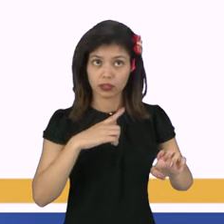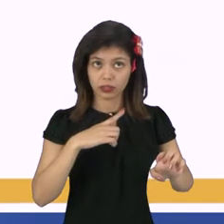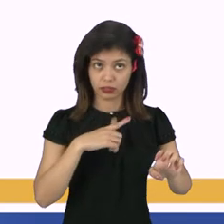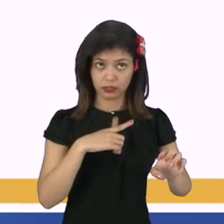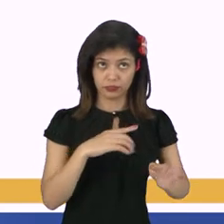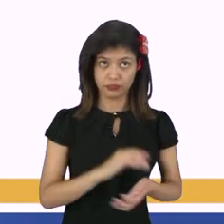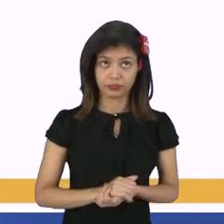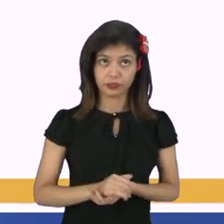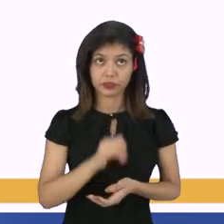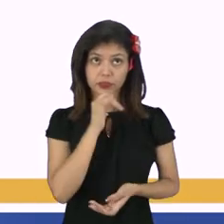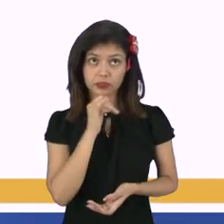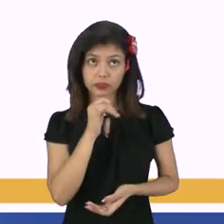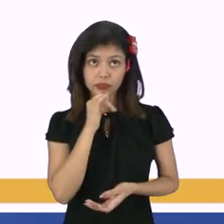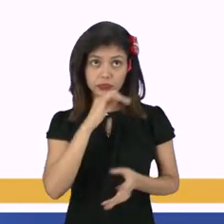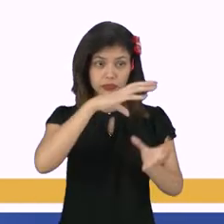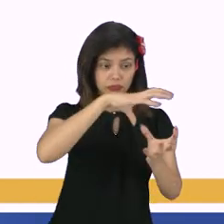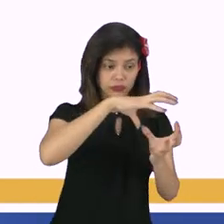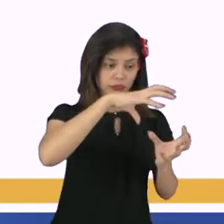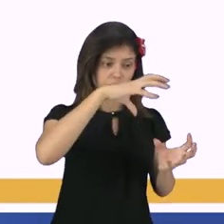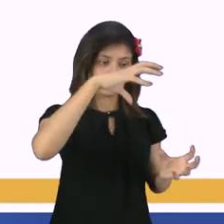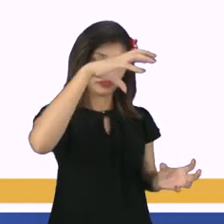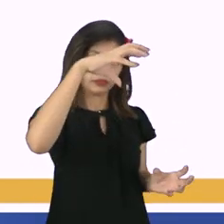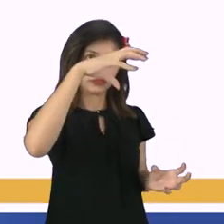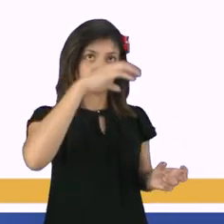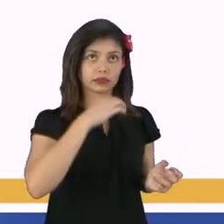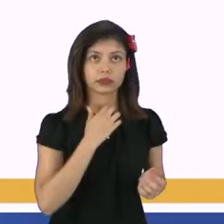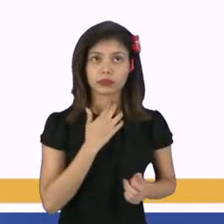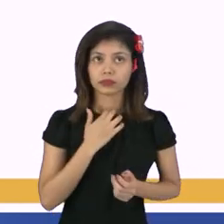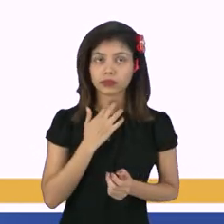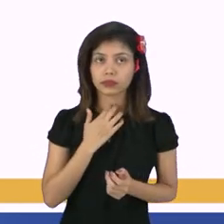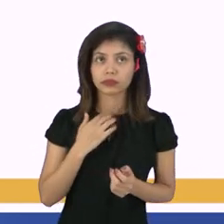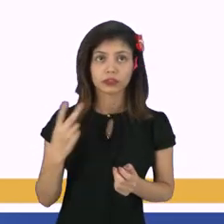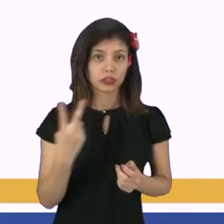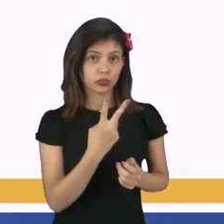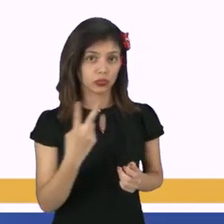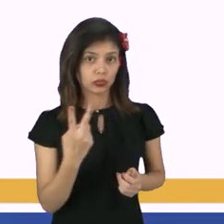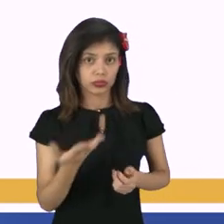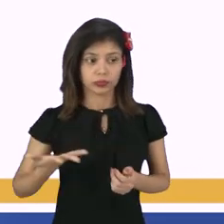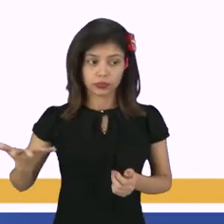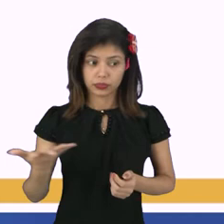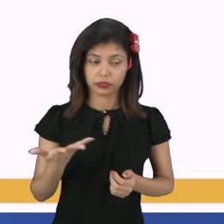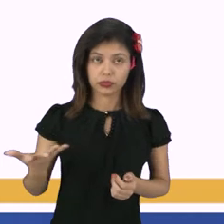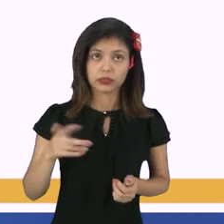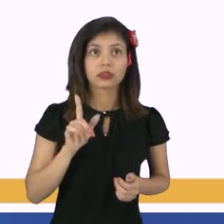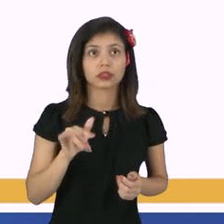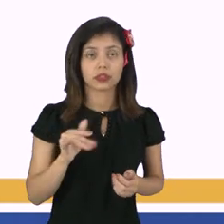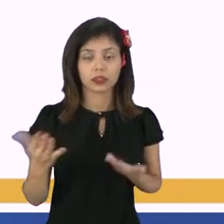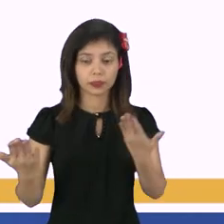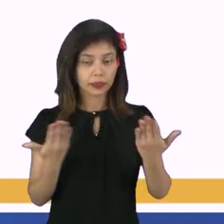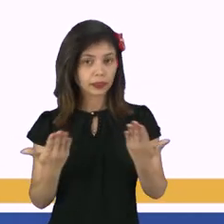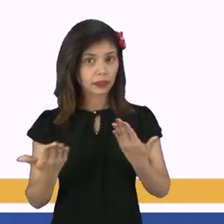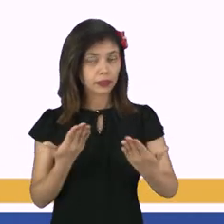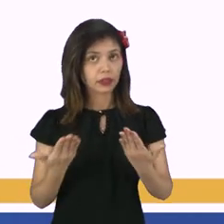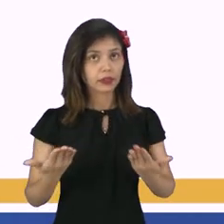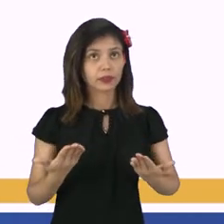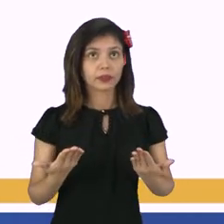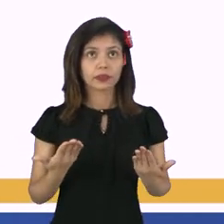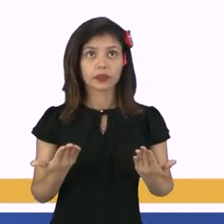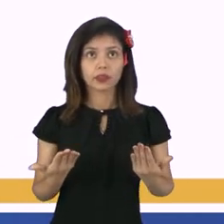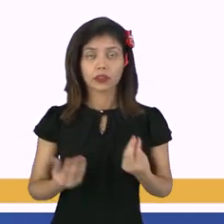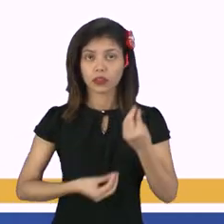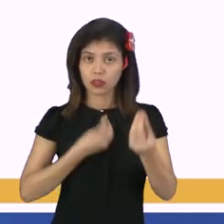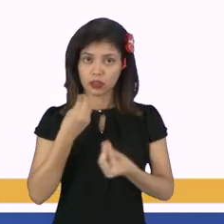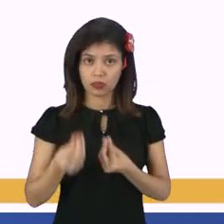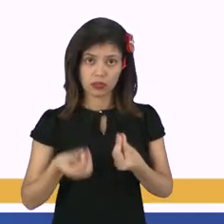tenho aí exemplos de prisma repare que nós sempre temos duas bases que são paralelas e ir na verdade